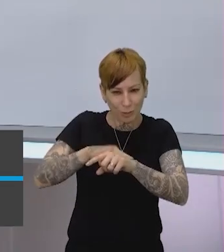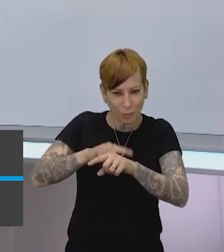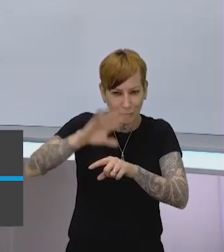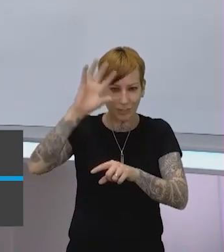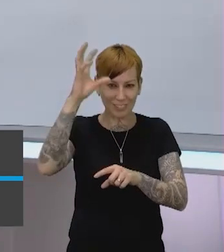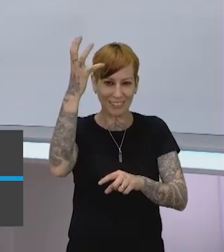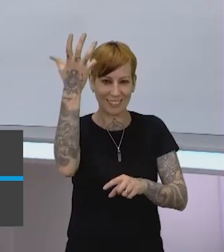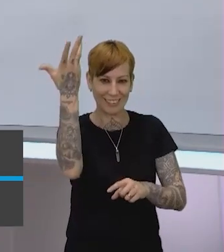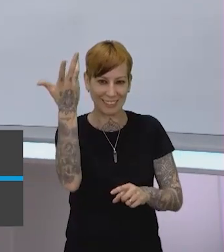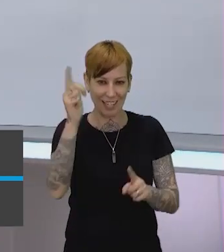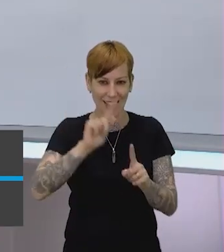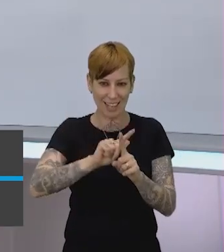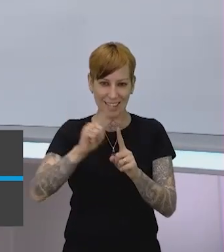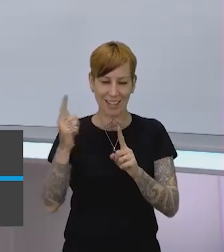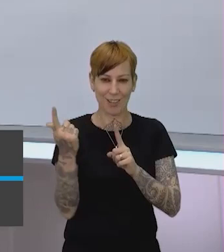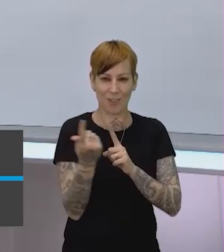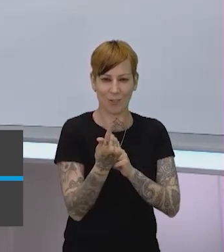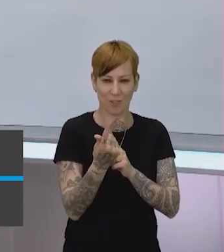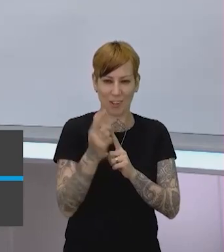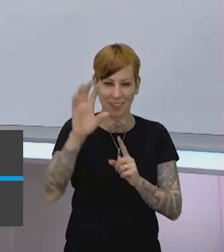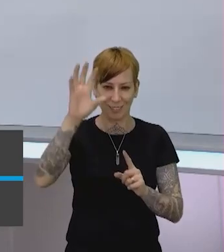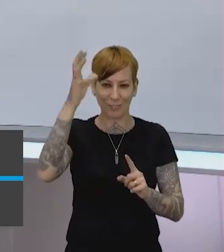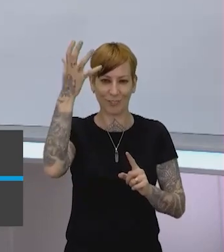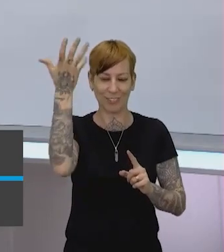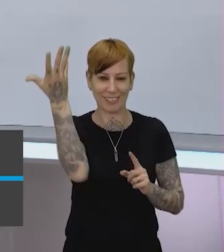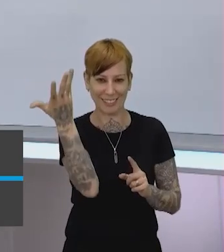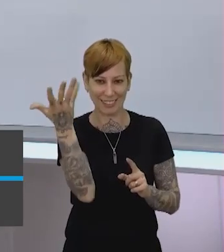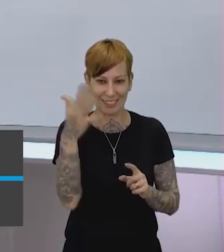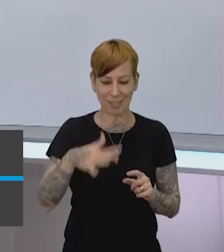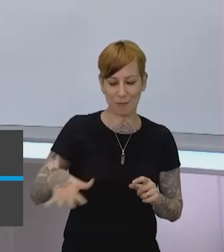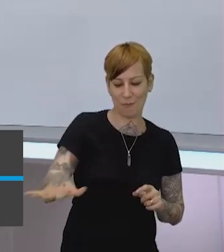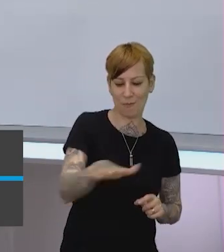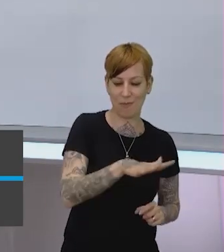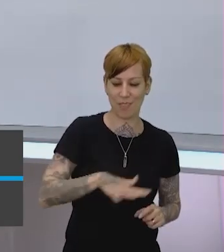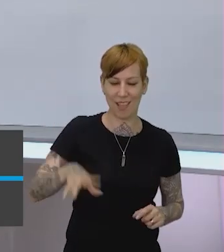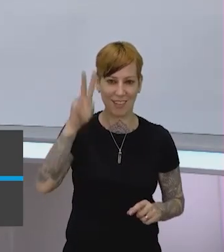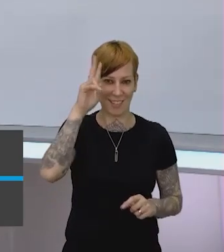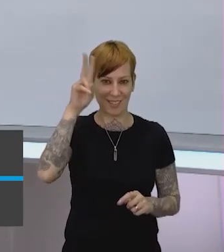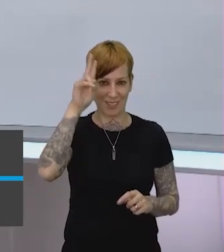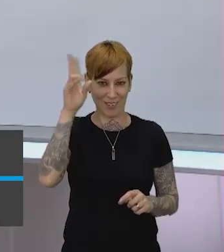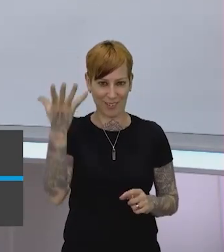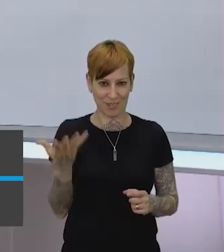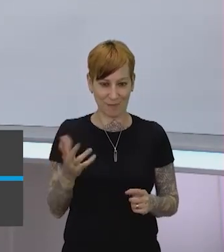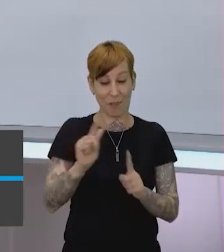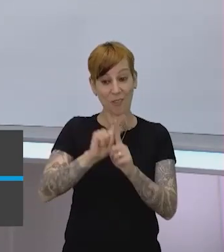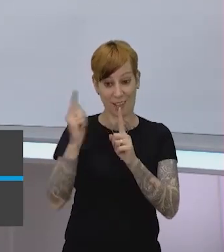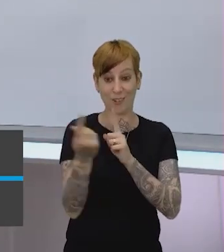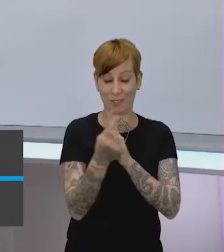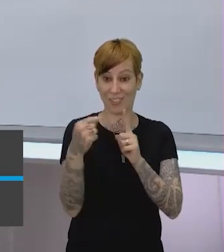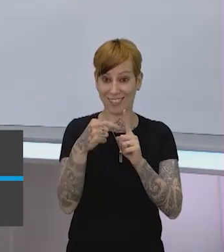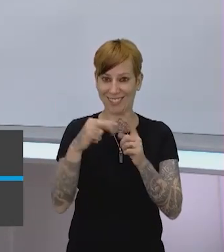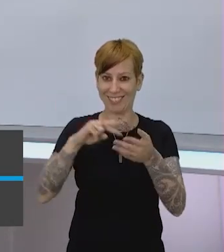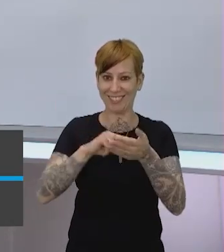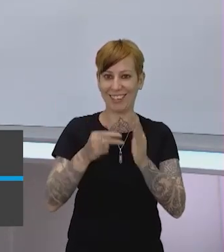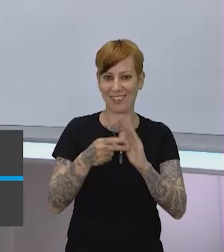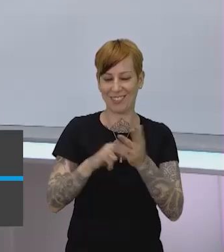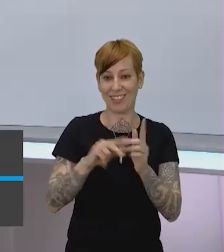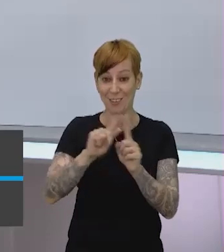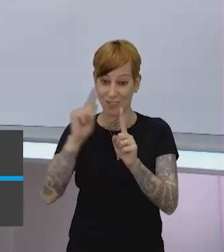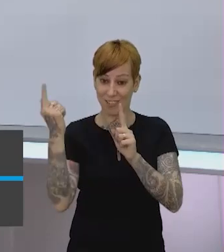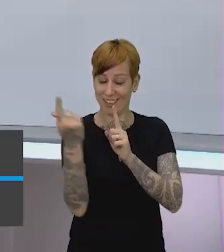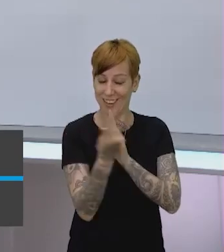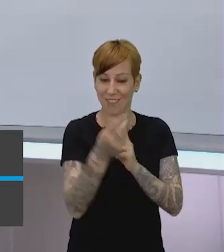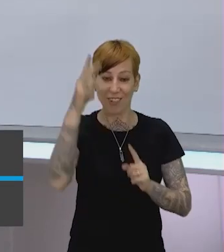da geografia do tempo, uma coisa bonita. E a história do espaço, que seria a geografia. Então a geografia é a história do